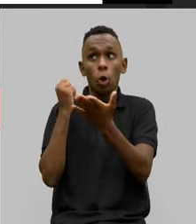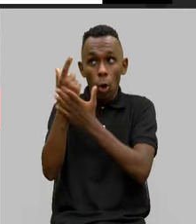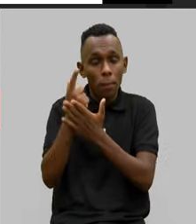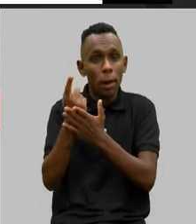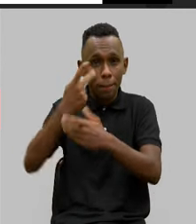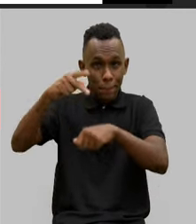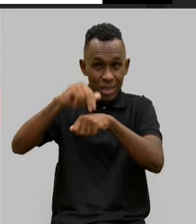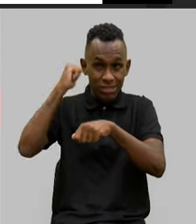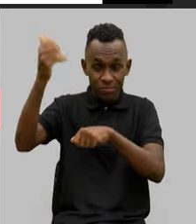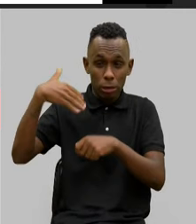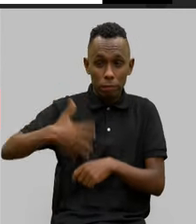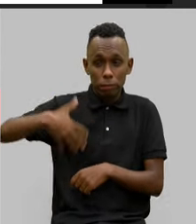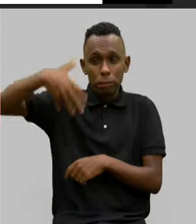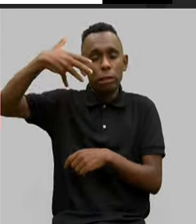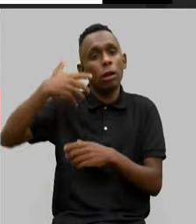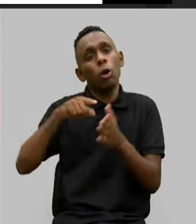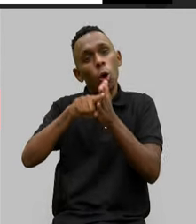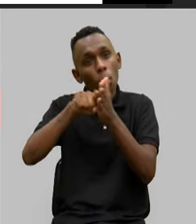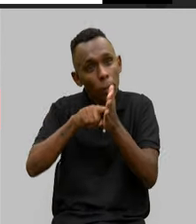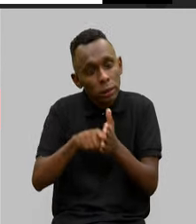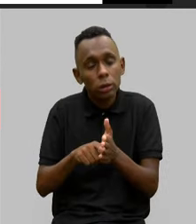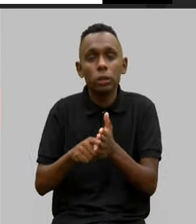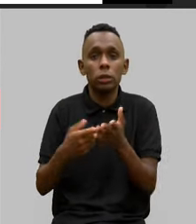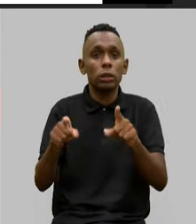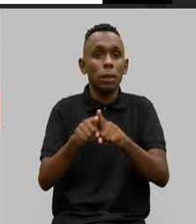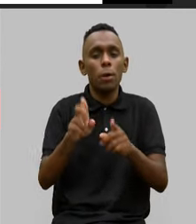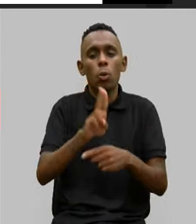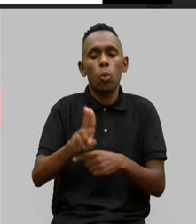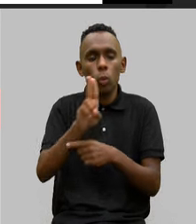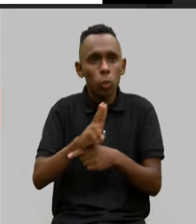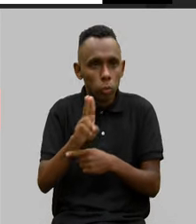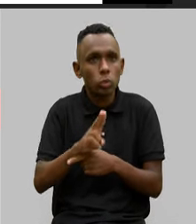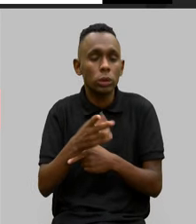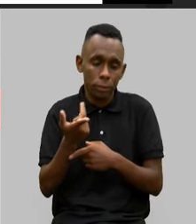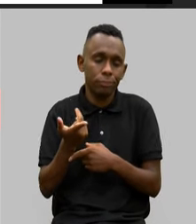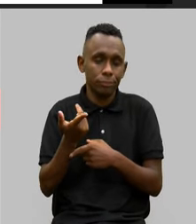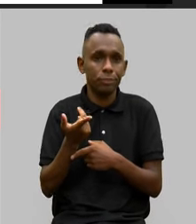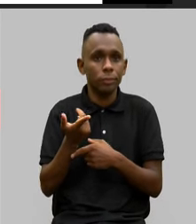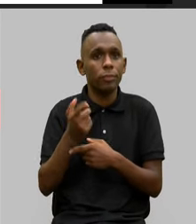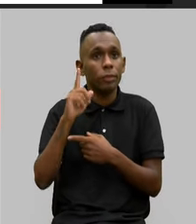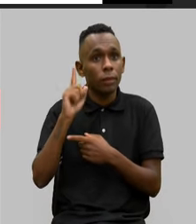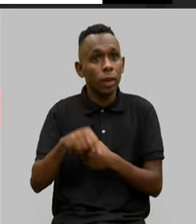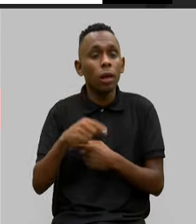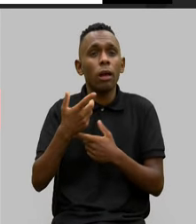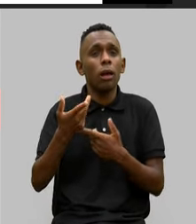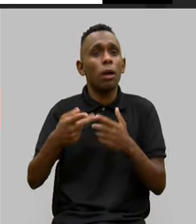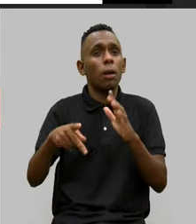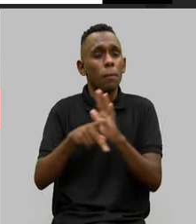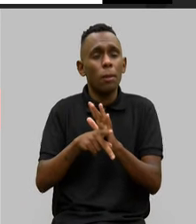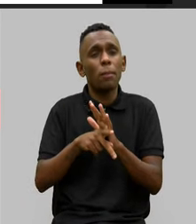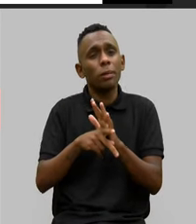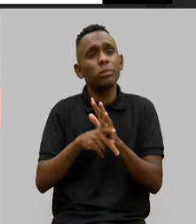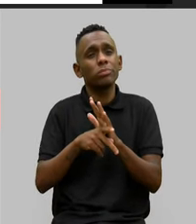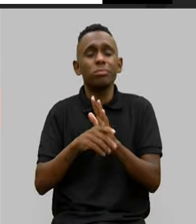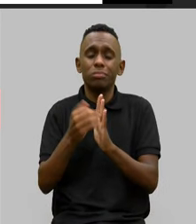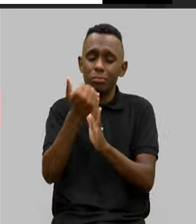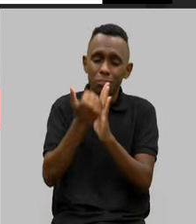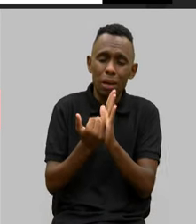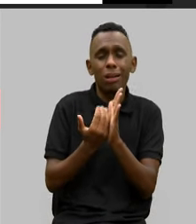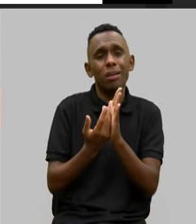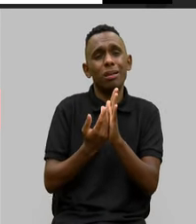a a produtos cuja pesquisa e consumo eh a produt cuja pesquisa e produção são de relativamente baixa